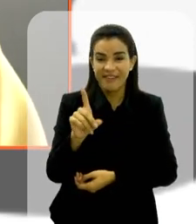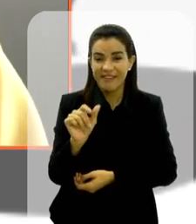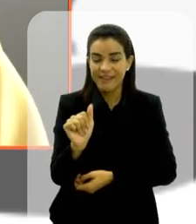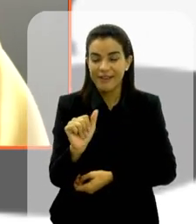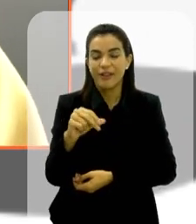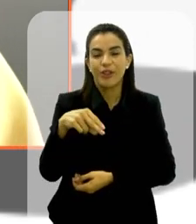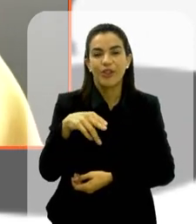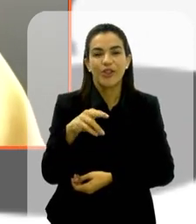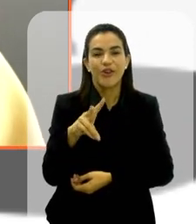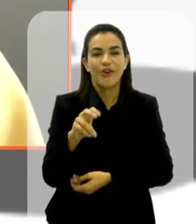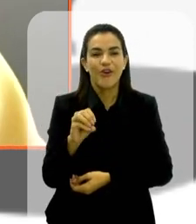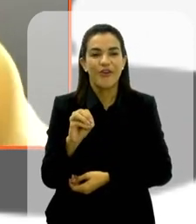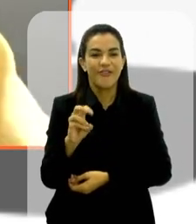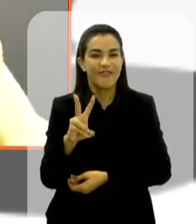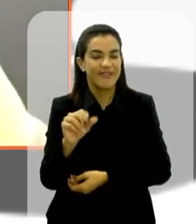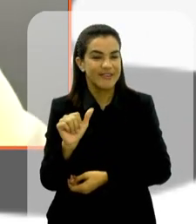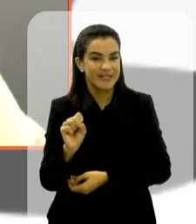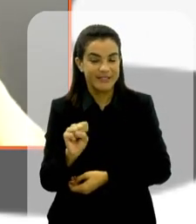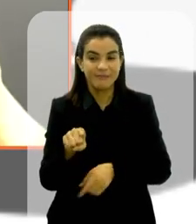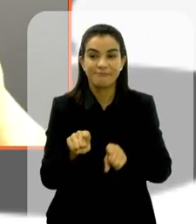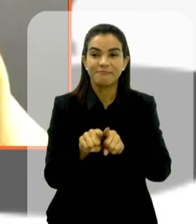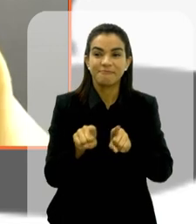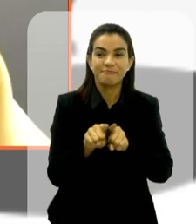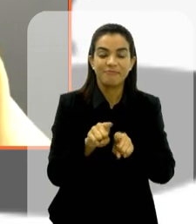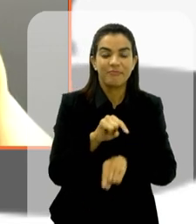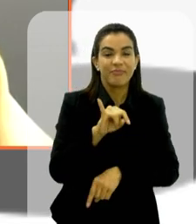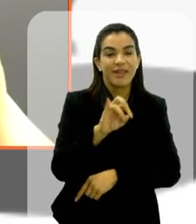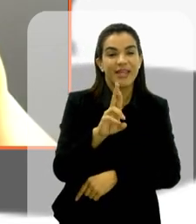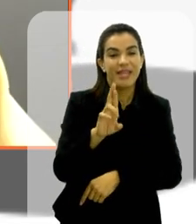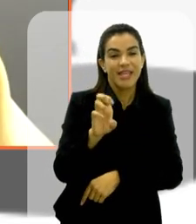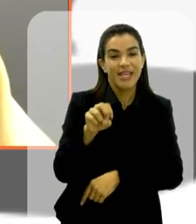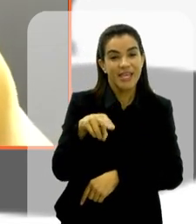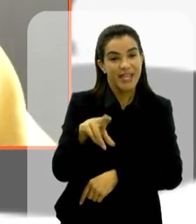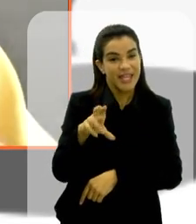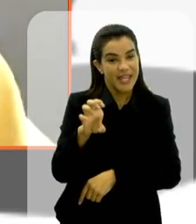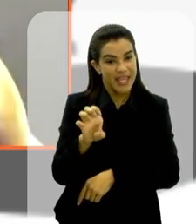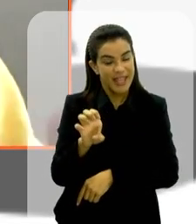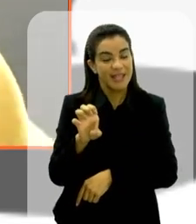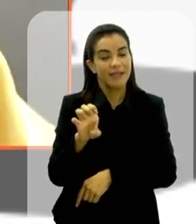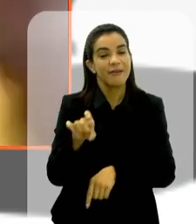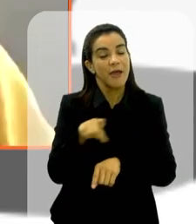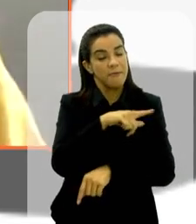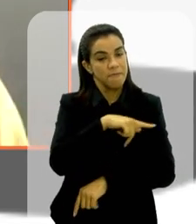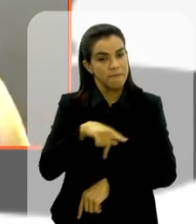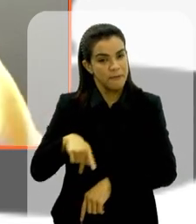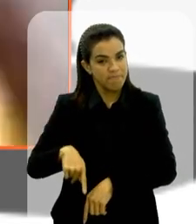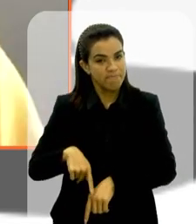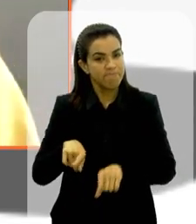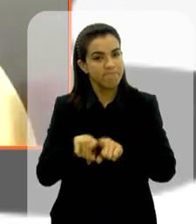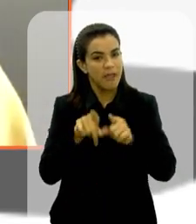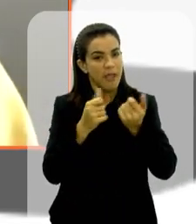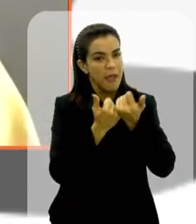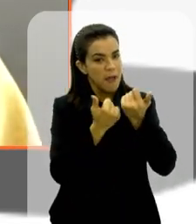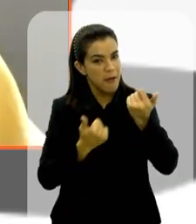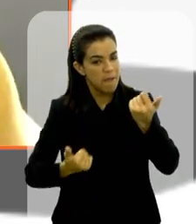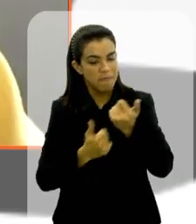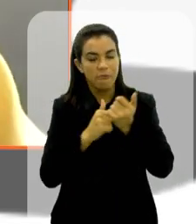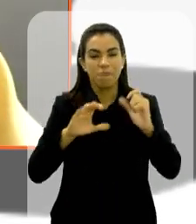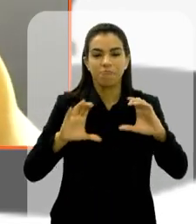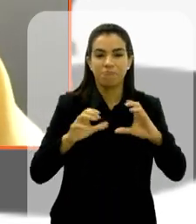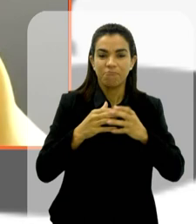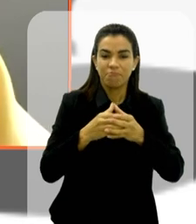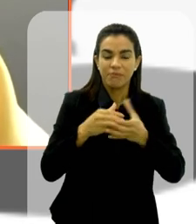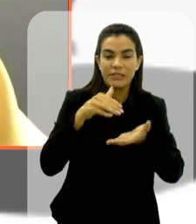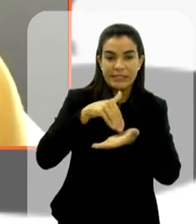Venda Nova do Imigrante, que é a Academia Irene Petter, é a presidente, né? Ela conta com o apoio de toda a comunidade, aqui